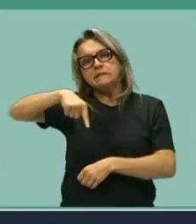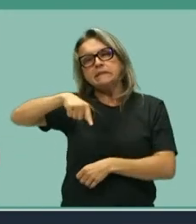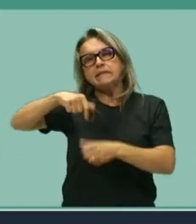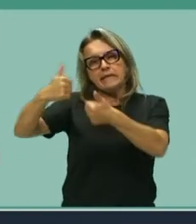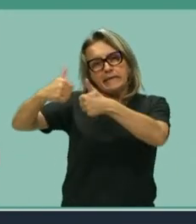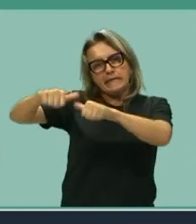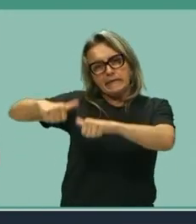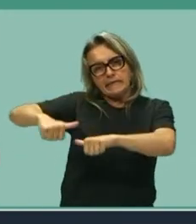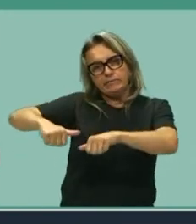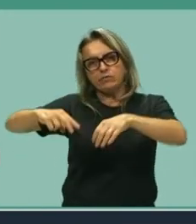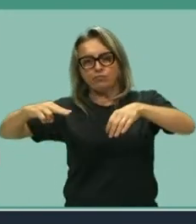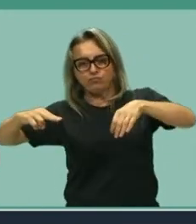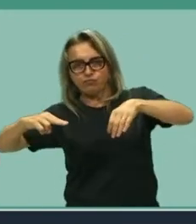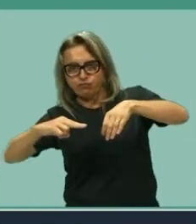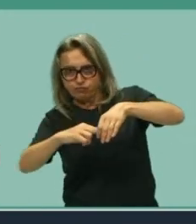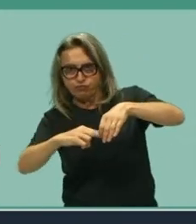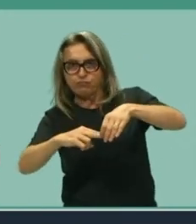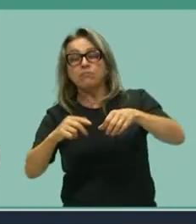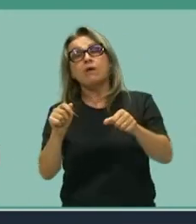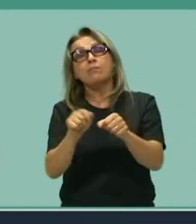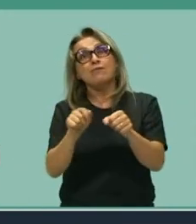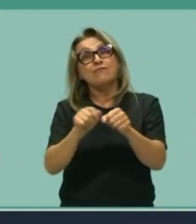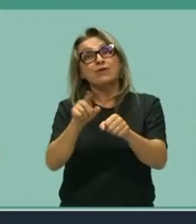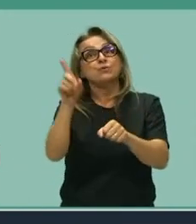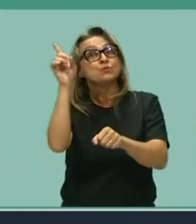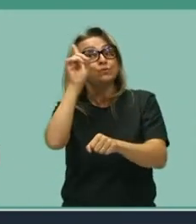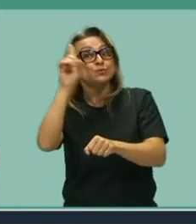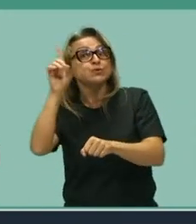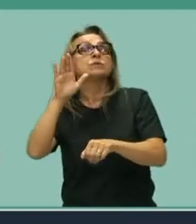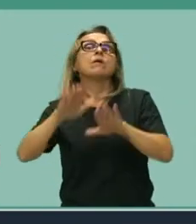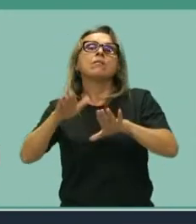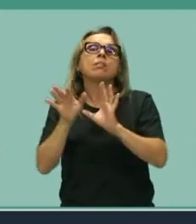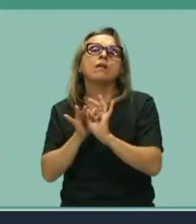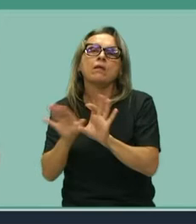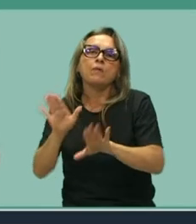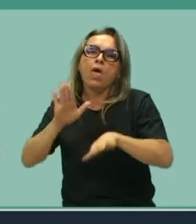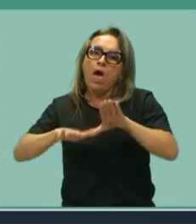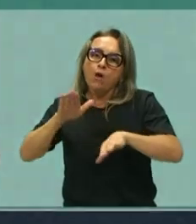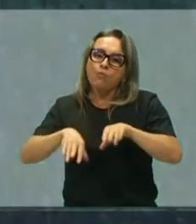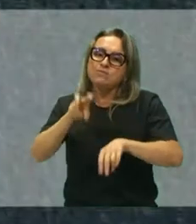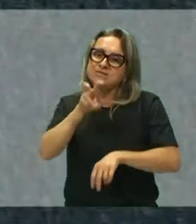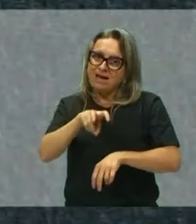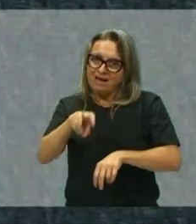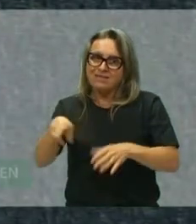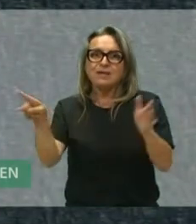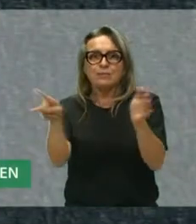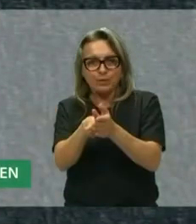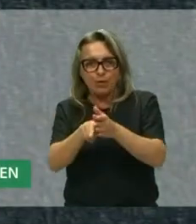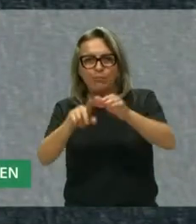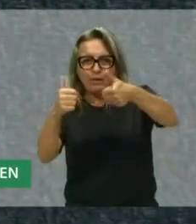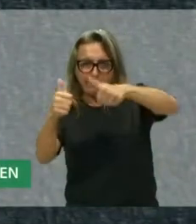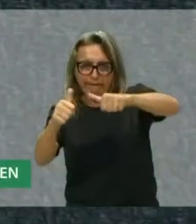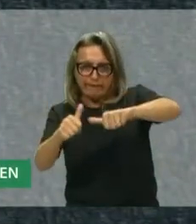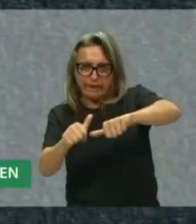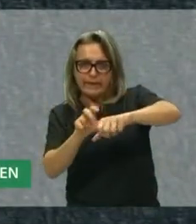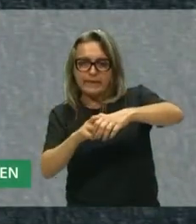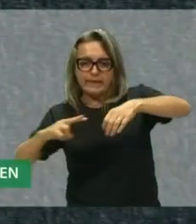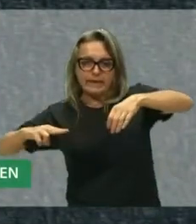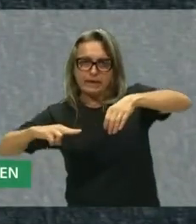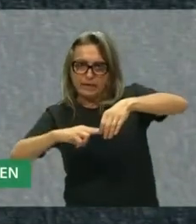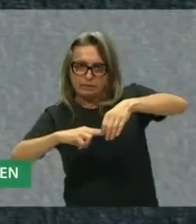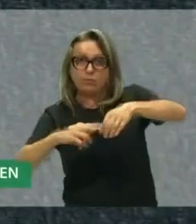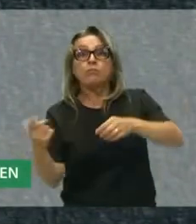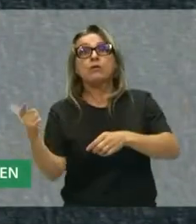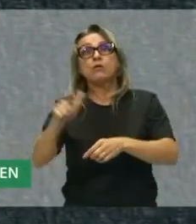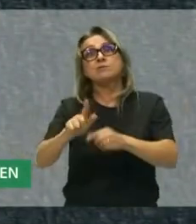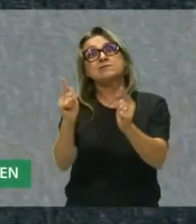prenderiam de modo assim, bastante expressivo algumas cadeiras de quimioterapia, justamente para que nós possamos atender mais